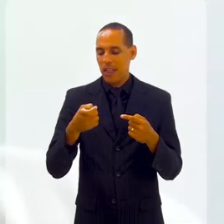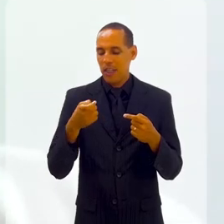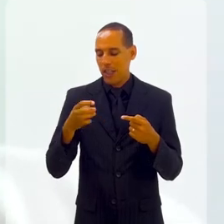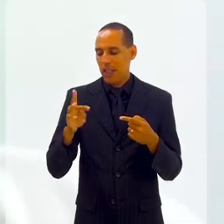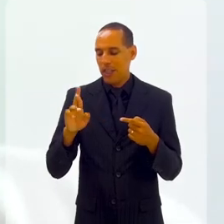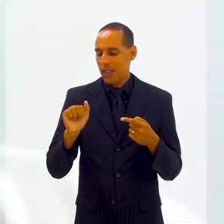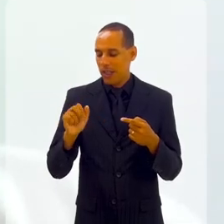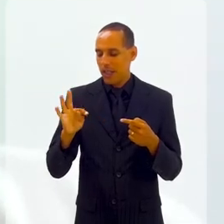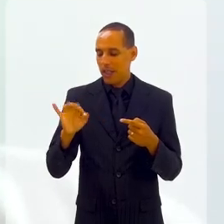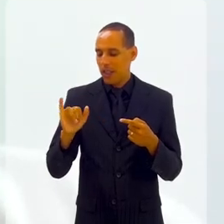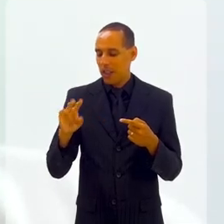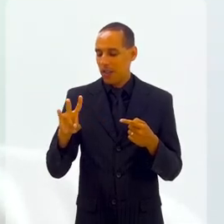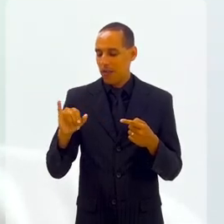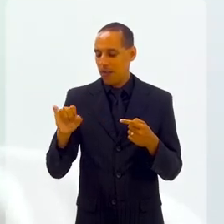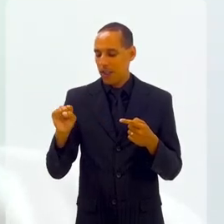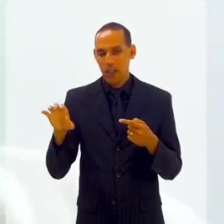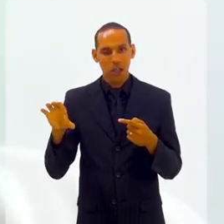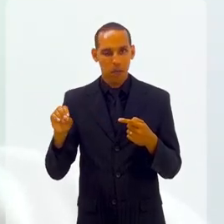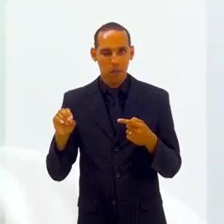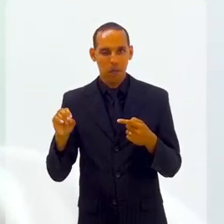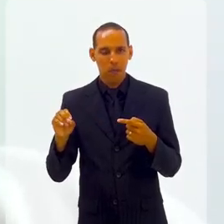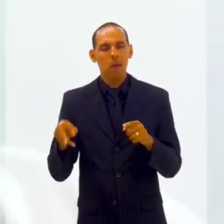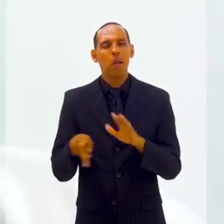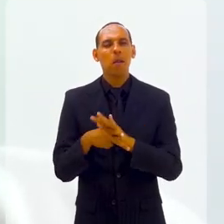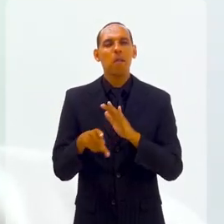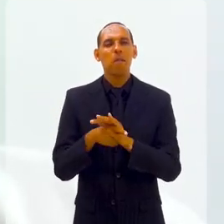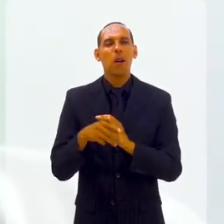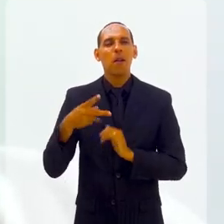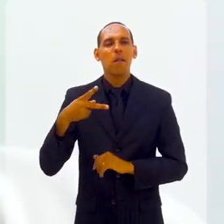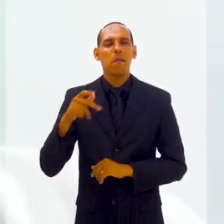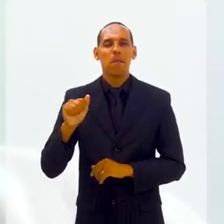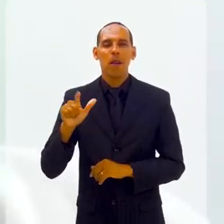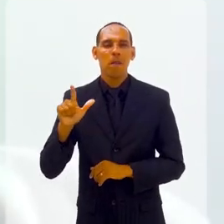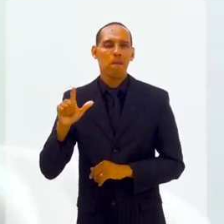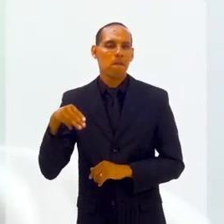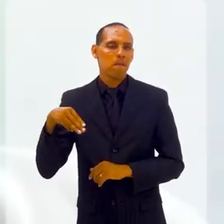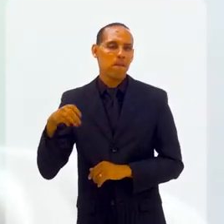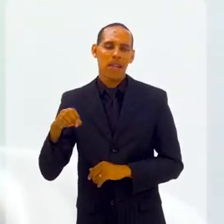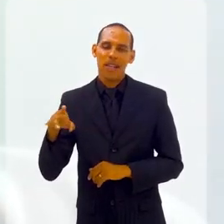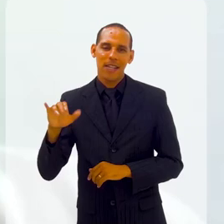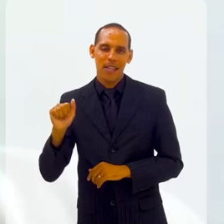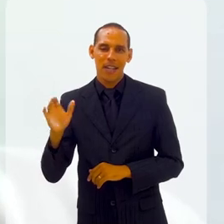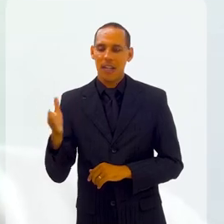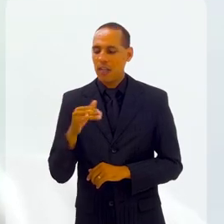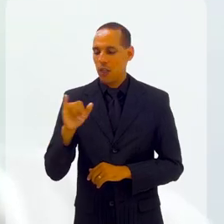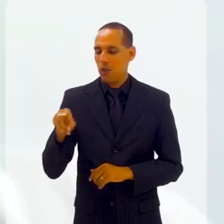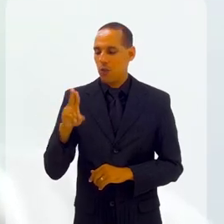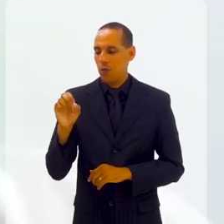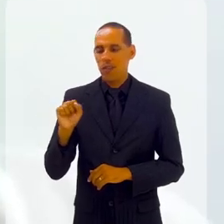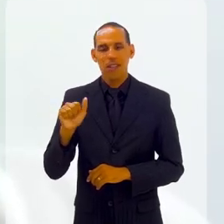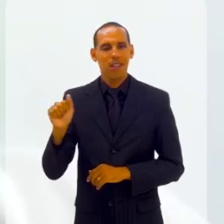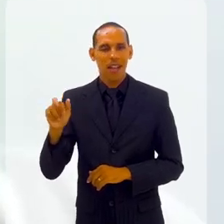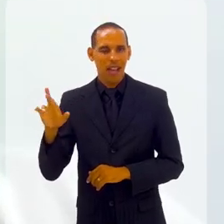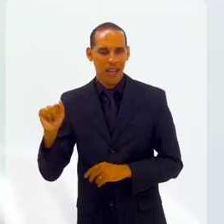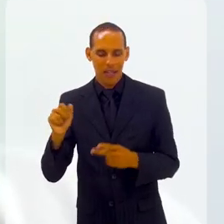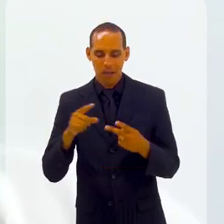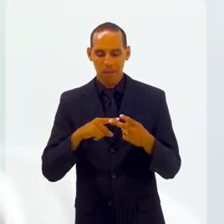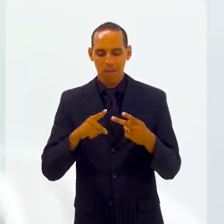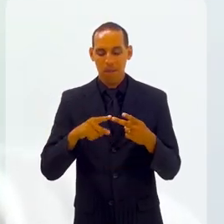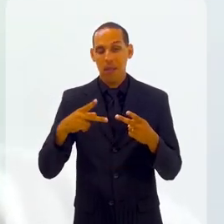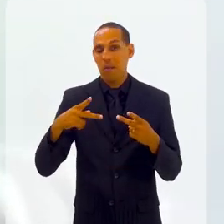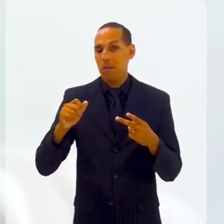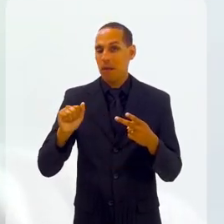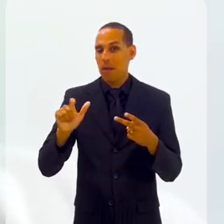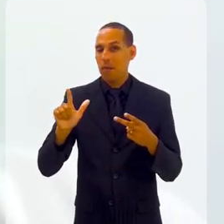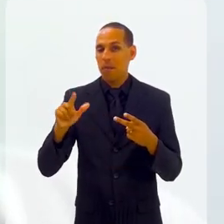extrativismo do Açaí da Palmeira de Jussara do Palmito de pupunha do café de qualidade e a cadeia